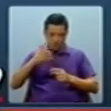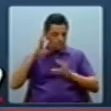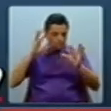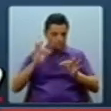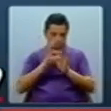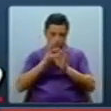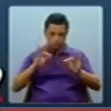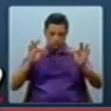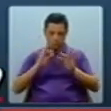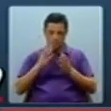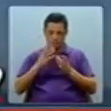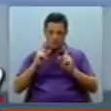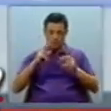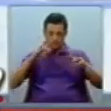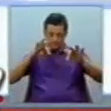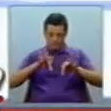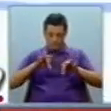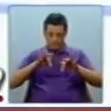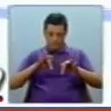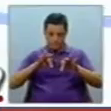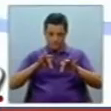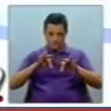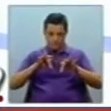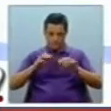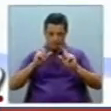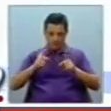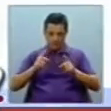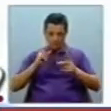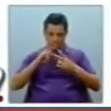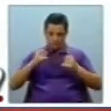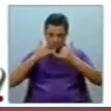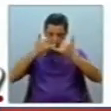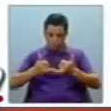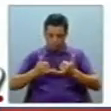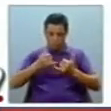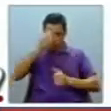Miguel, muito bem. Terminamos assim esta rubrica. Até ao próximo fim de semana.